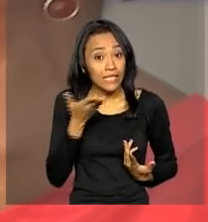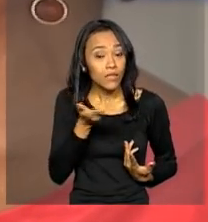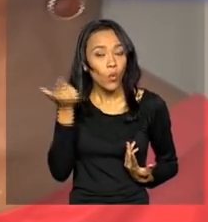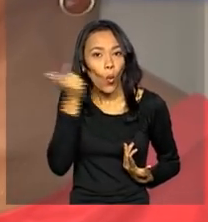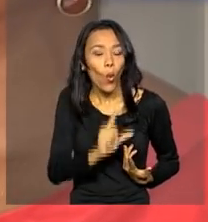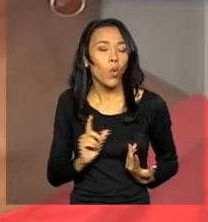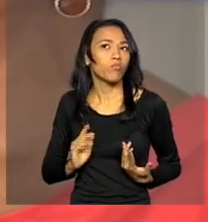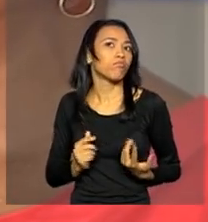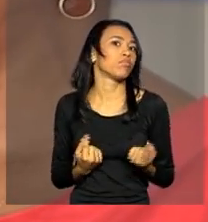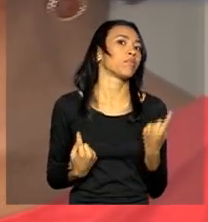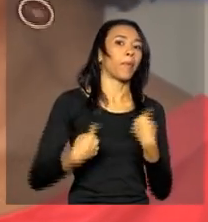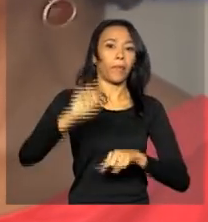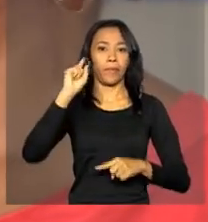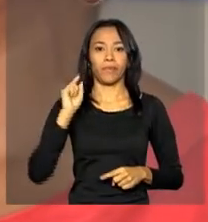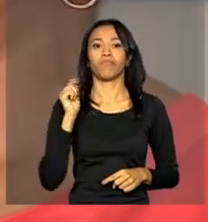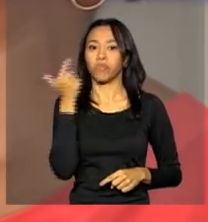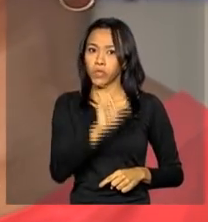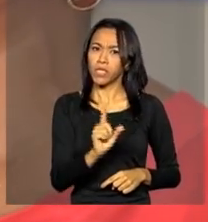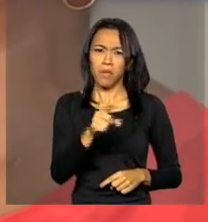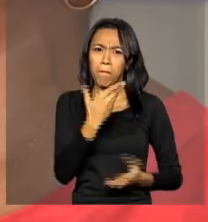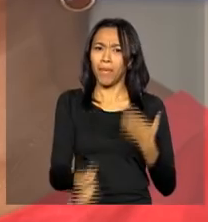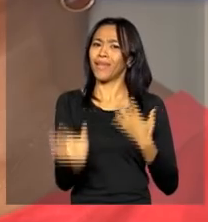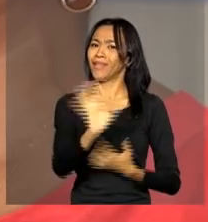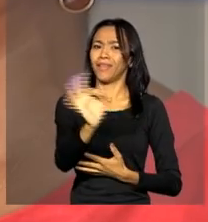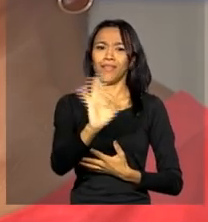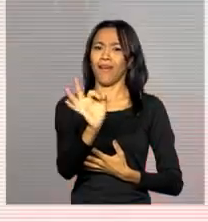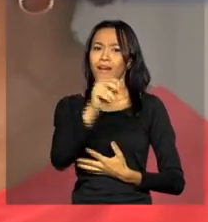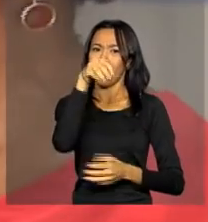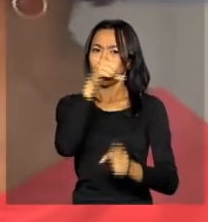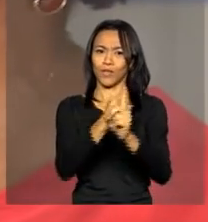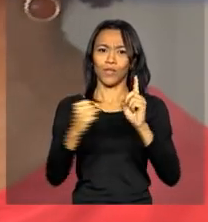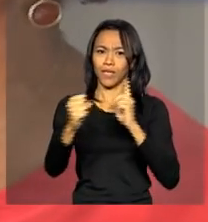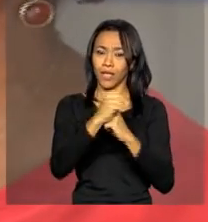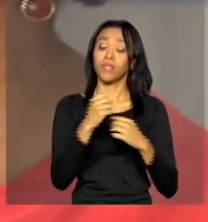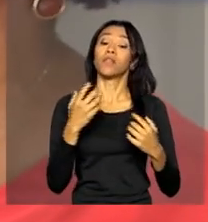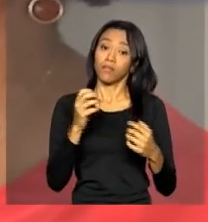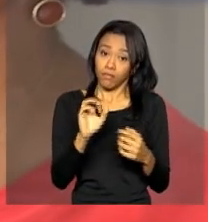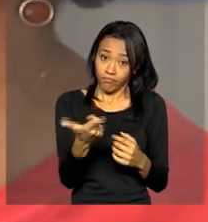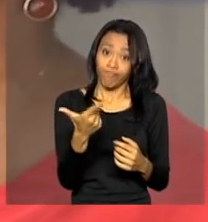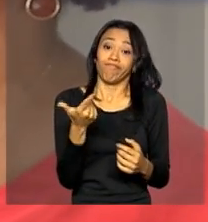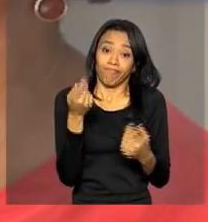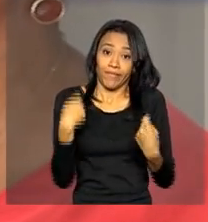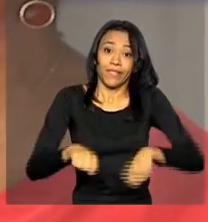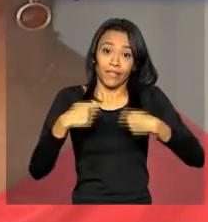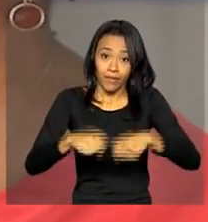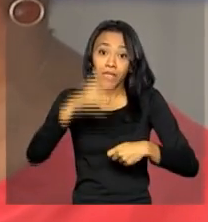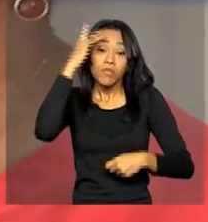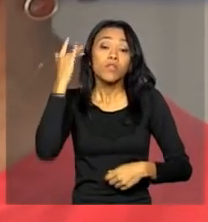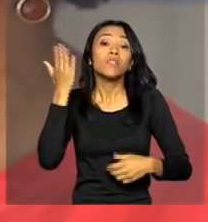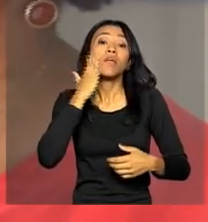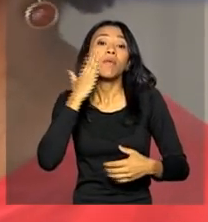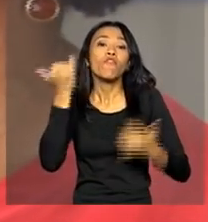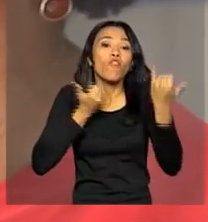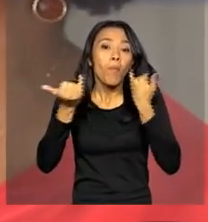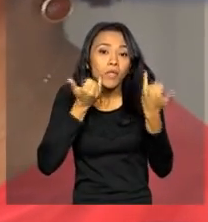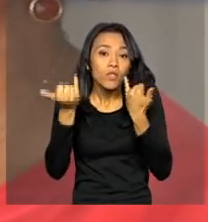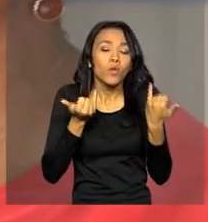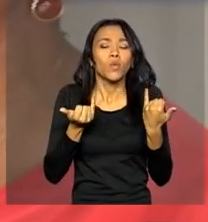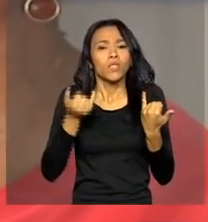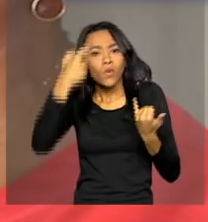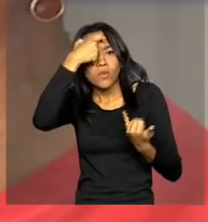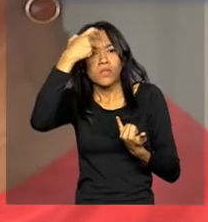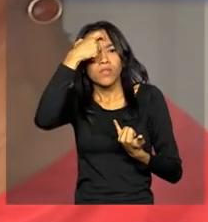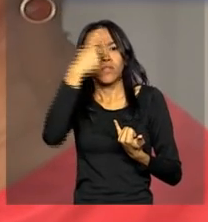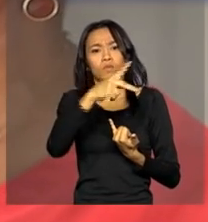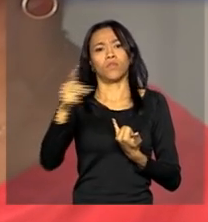avanço e eu acho que isso nós não podemos perder na sociedade brasileira. Ainda precisamos que as pessoas se informem mais, tenham mais consciência